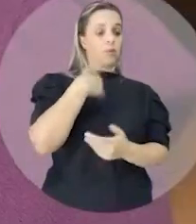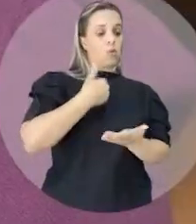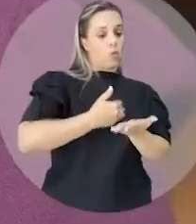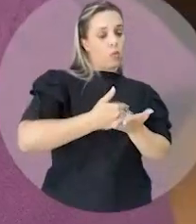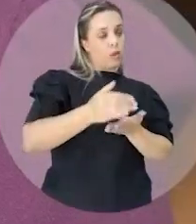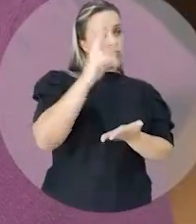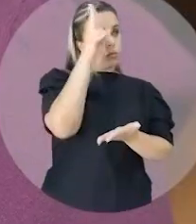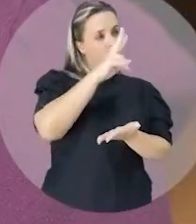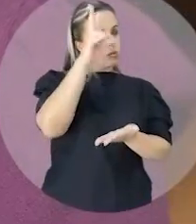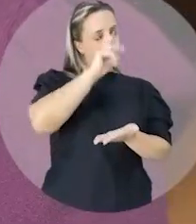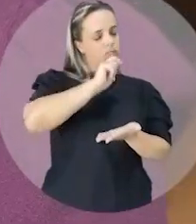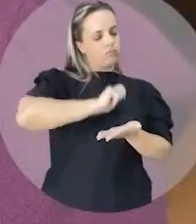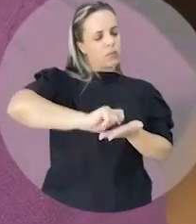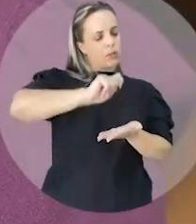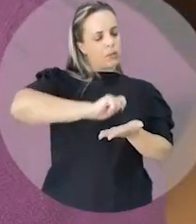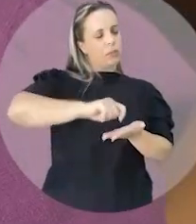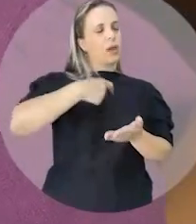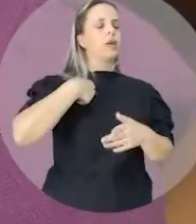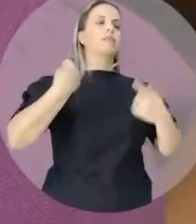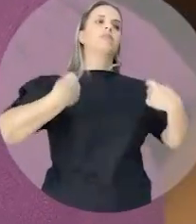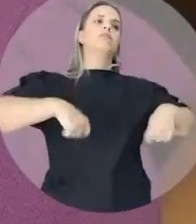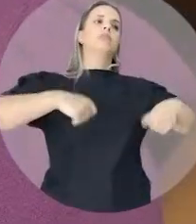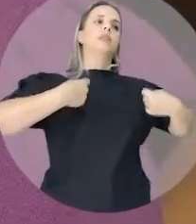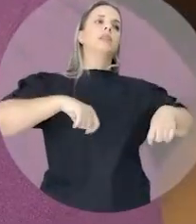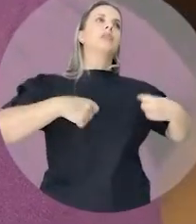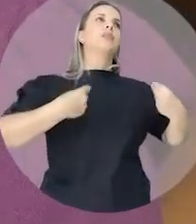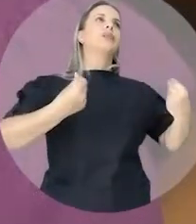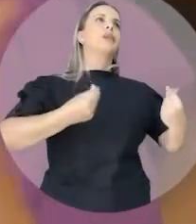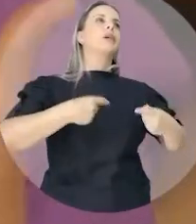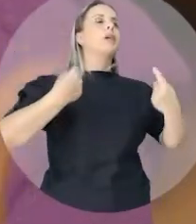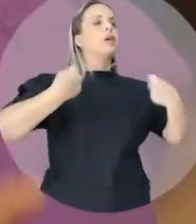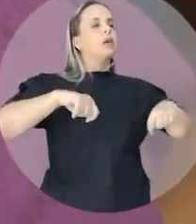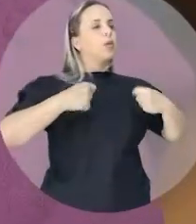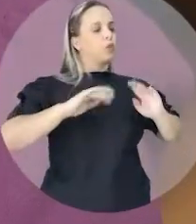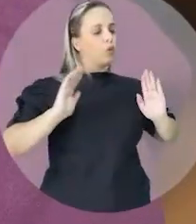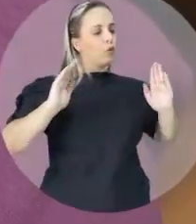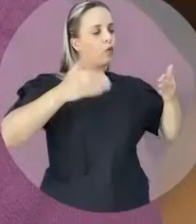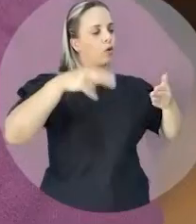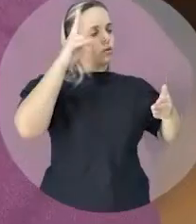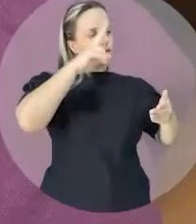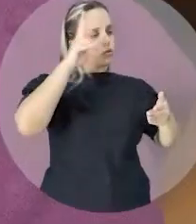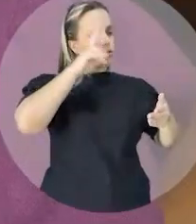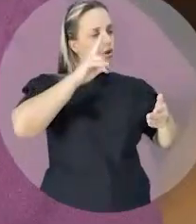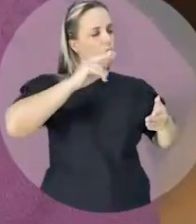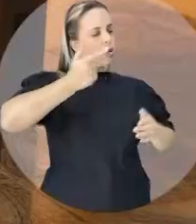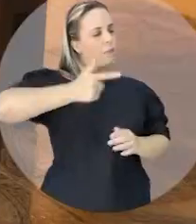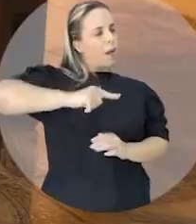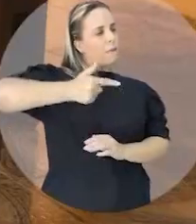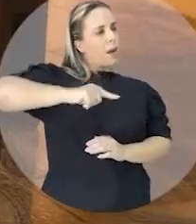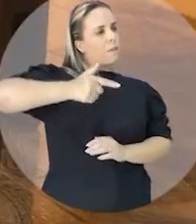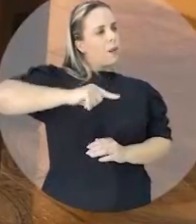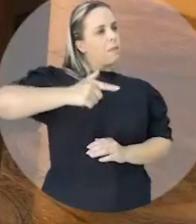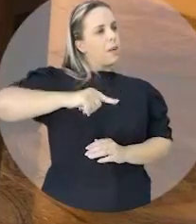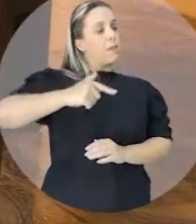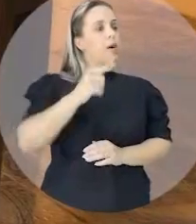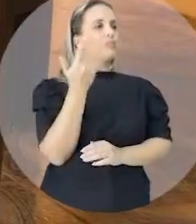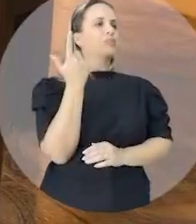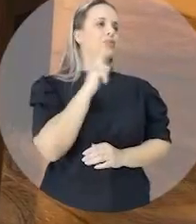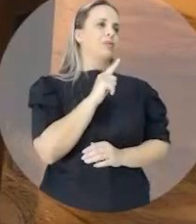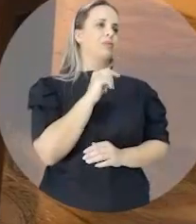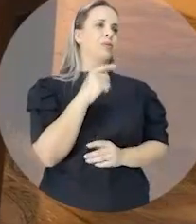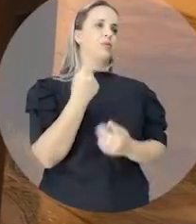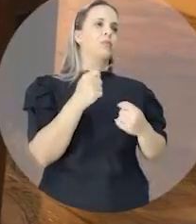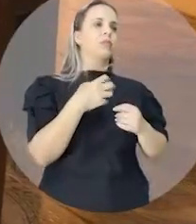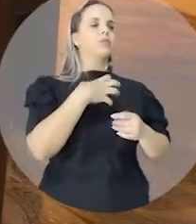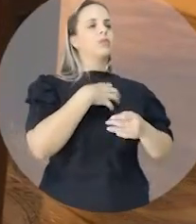escrever uma história, eu tenho a necessidade de trabalhar nessa história com uma frequência, dentro de uma